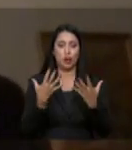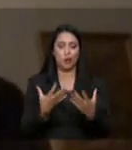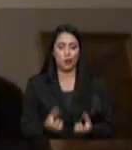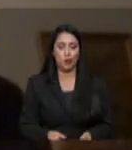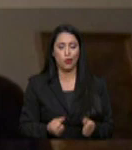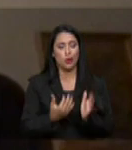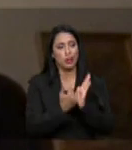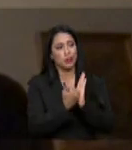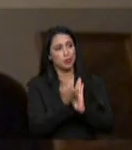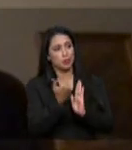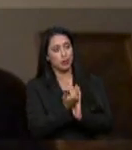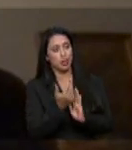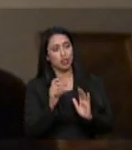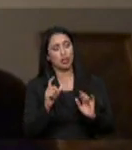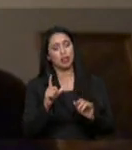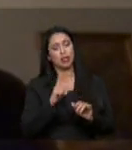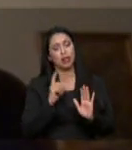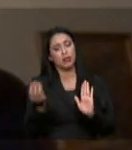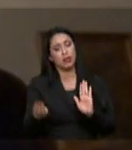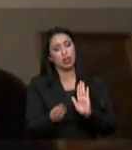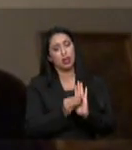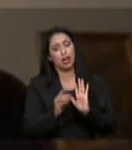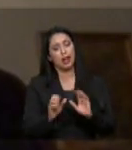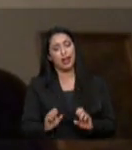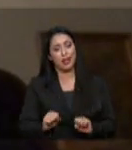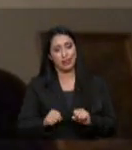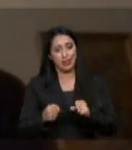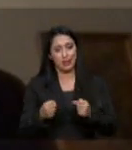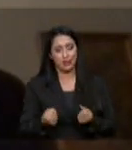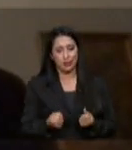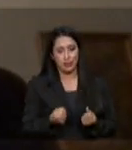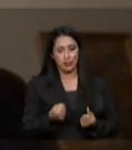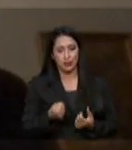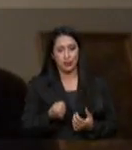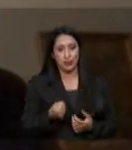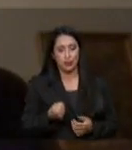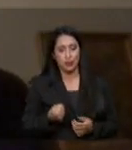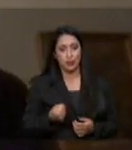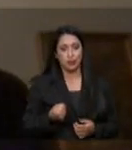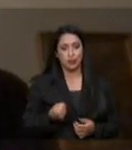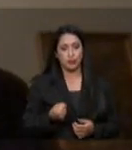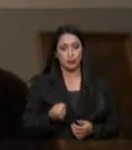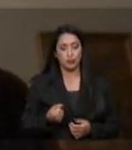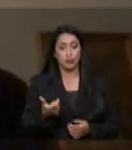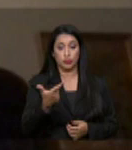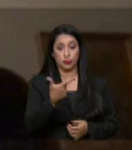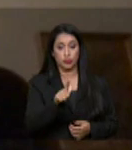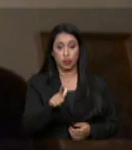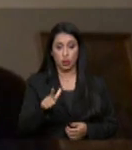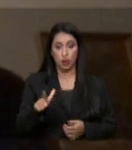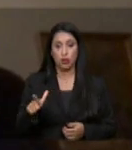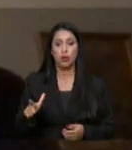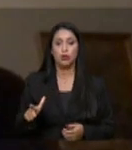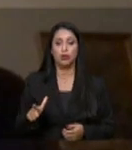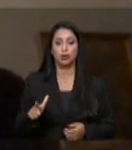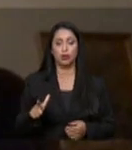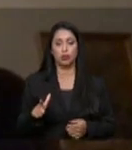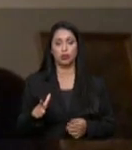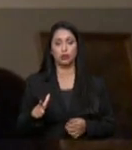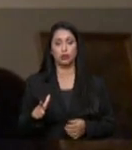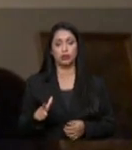preliminar levantada pela defesa é uma outra questão preliminar